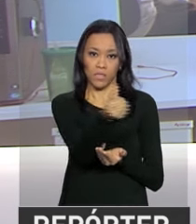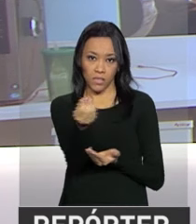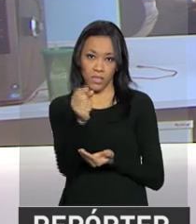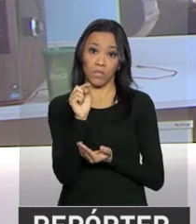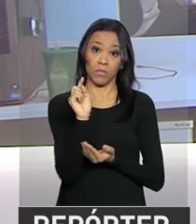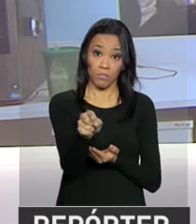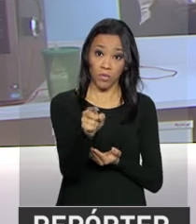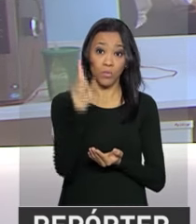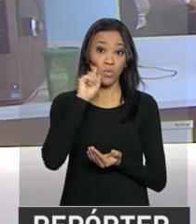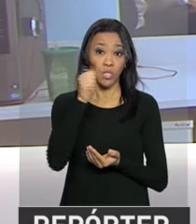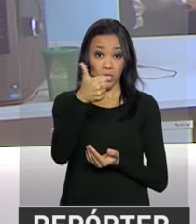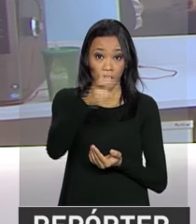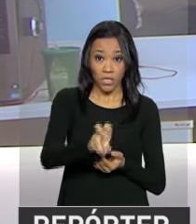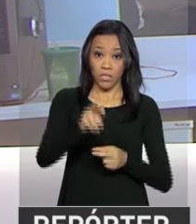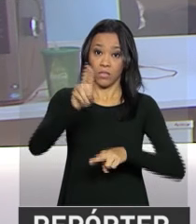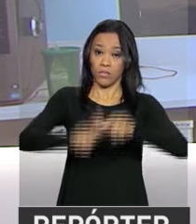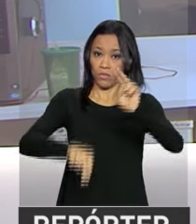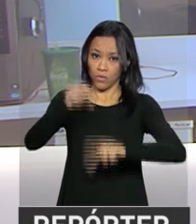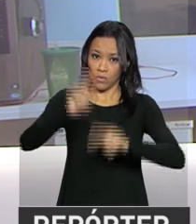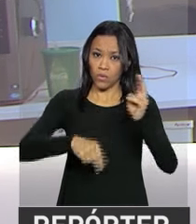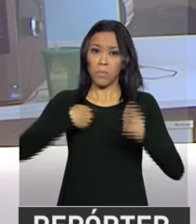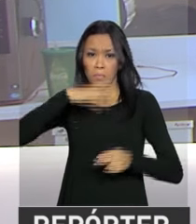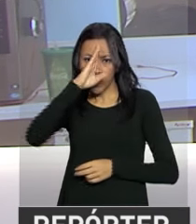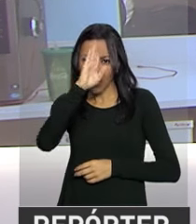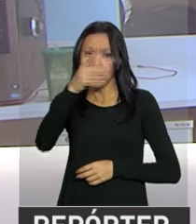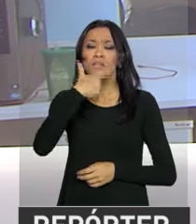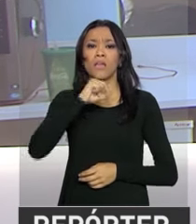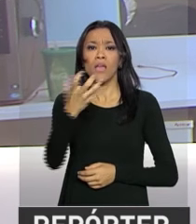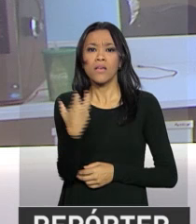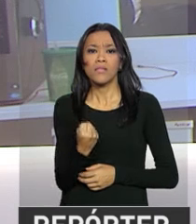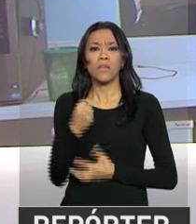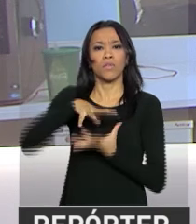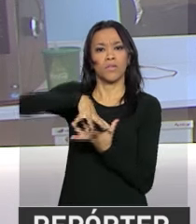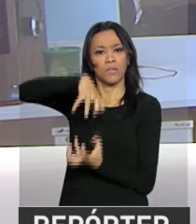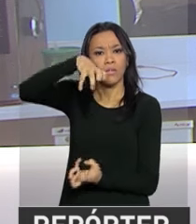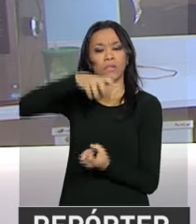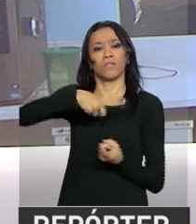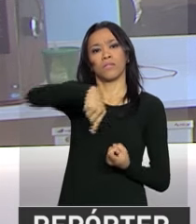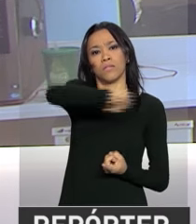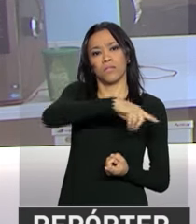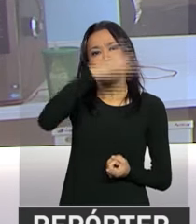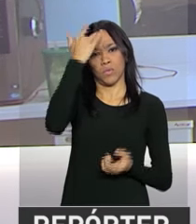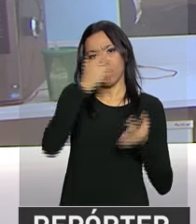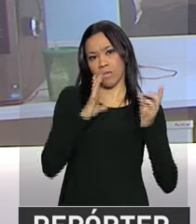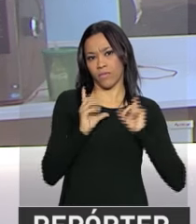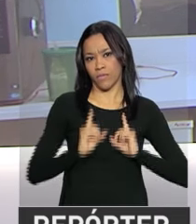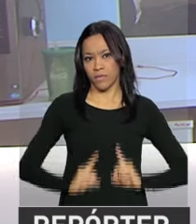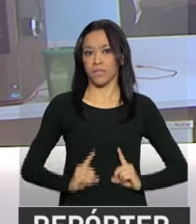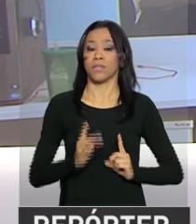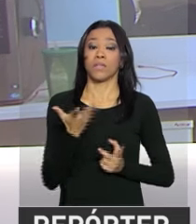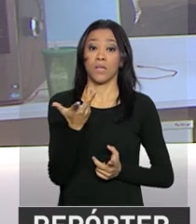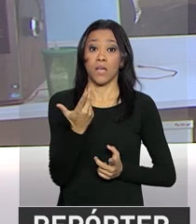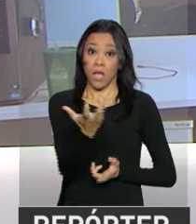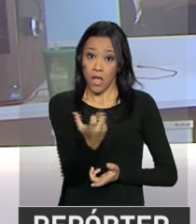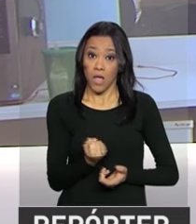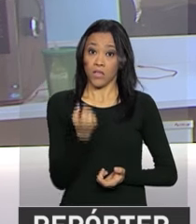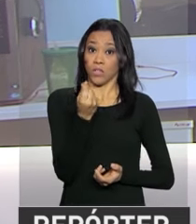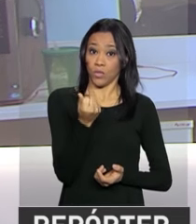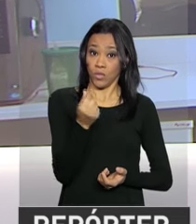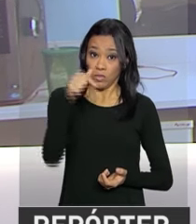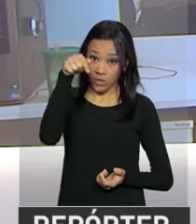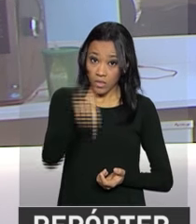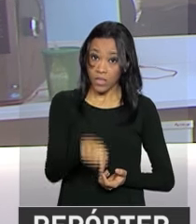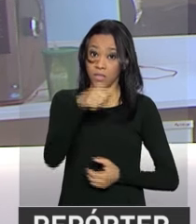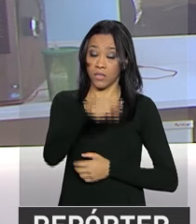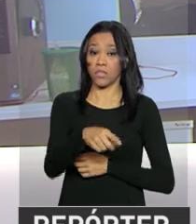contribuintes no dia 15 de junho tem prioridade em receber idosos e pessoas com deficiência as restituições deste